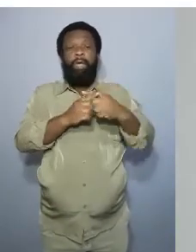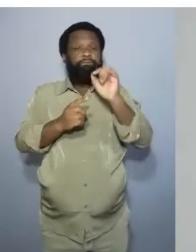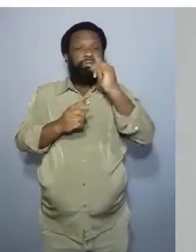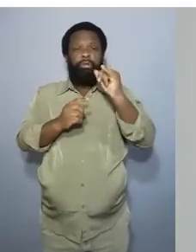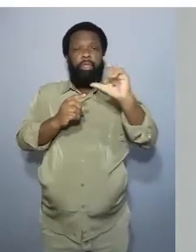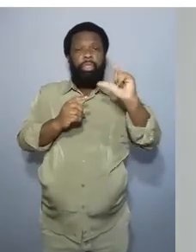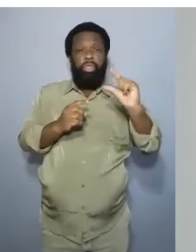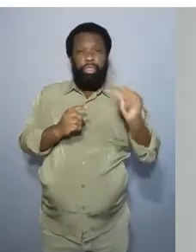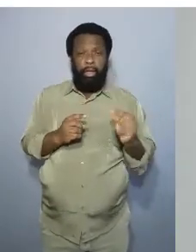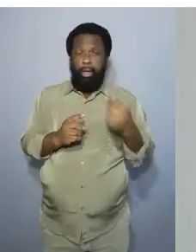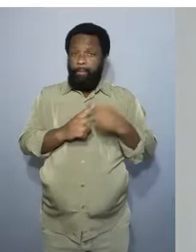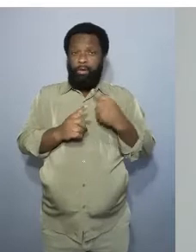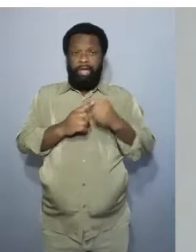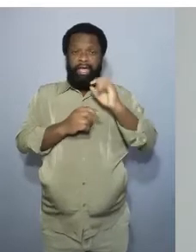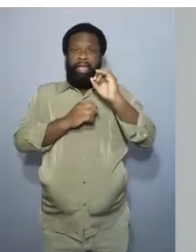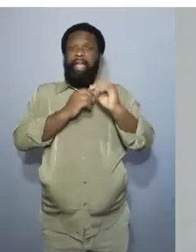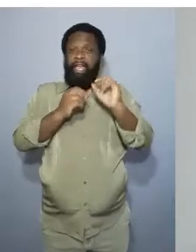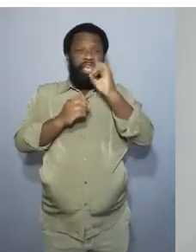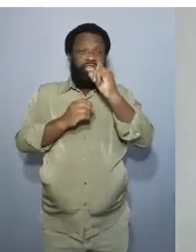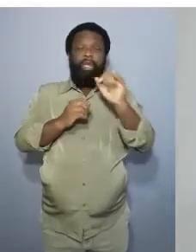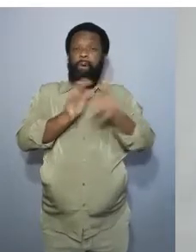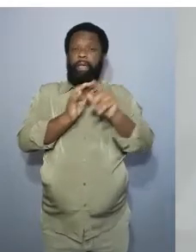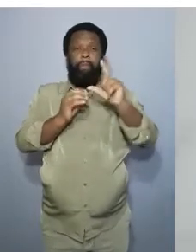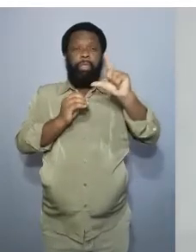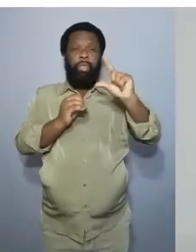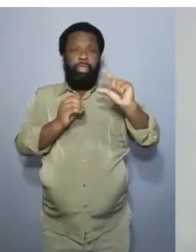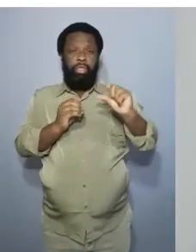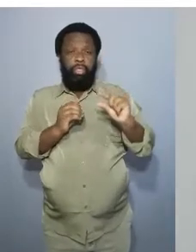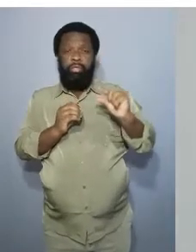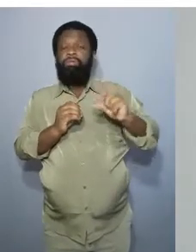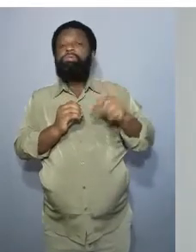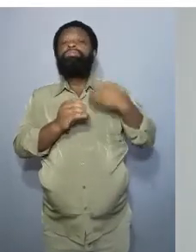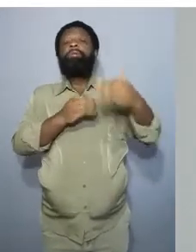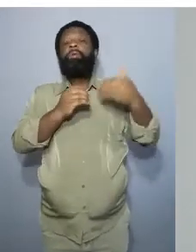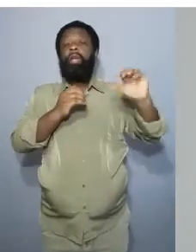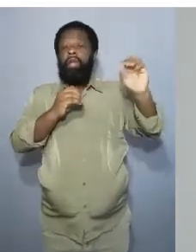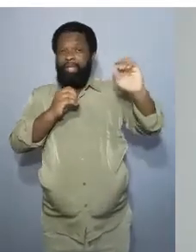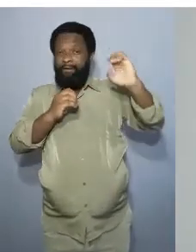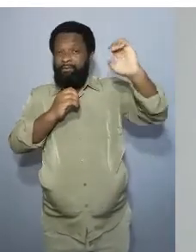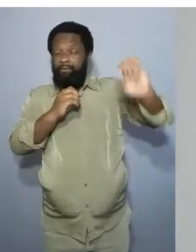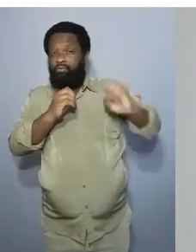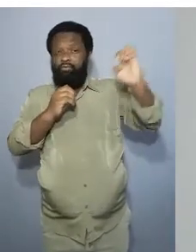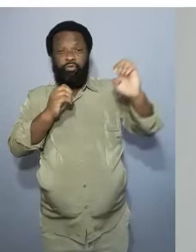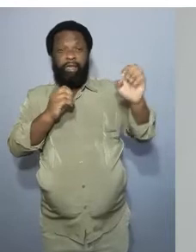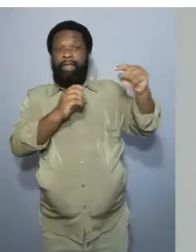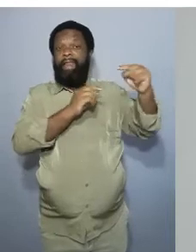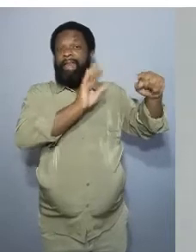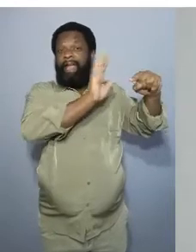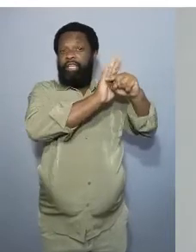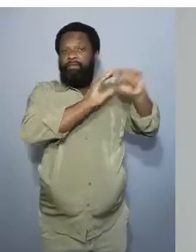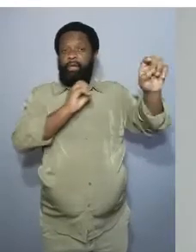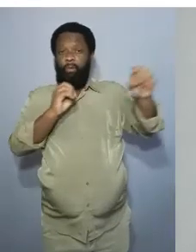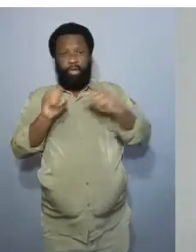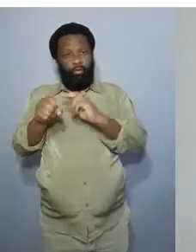energia, porque, claro, o elétron não tem uma energia infinita. Então ele começaria a perder energia, e por ele ser negativo, chegaria um